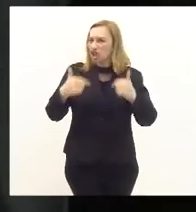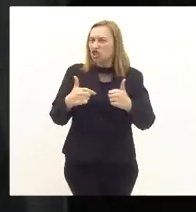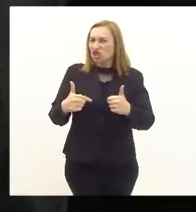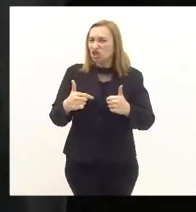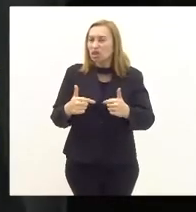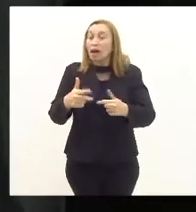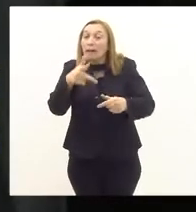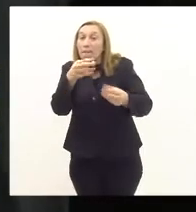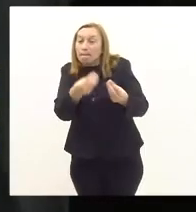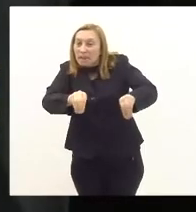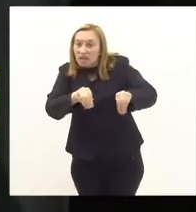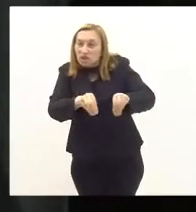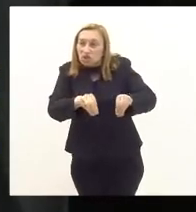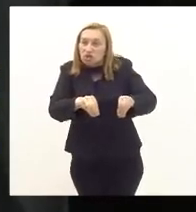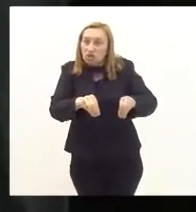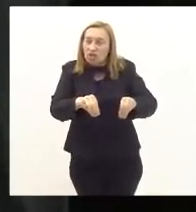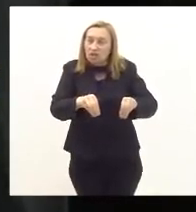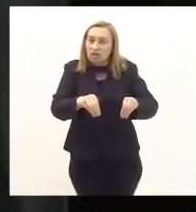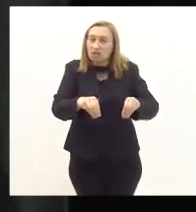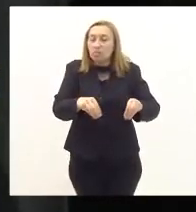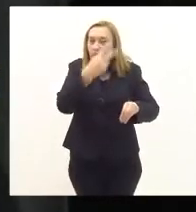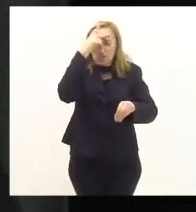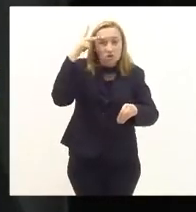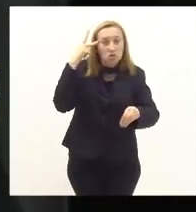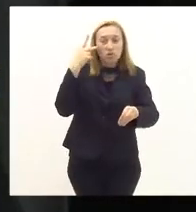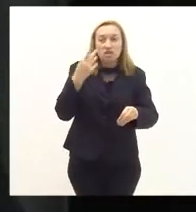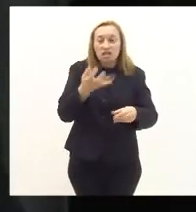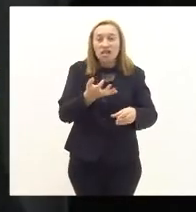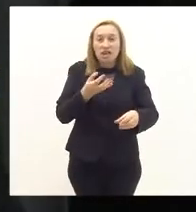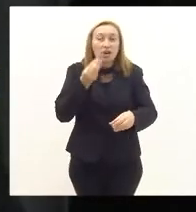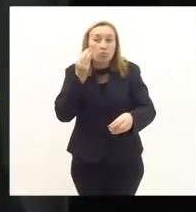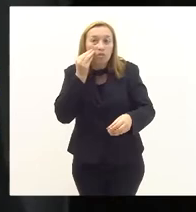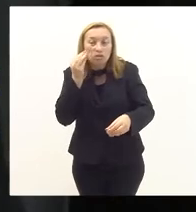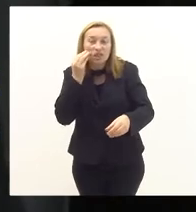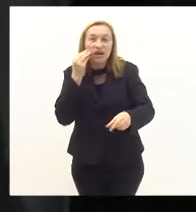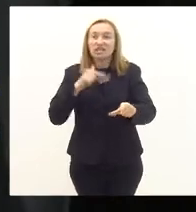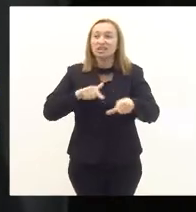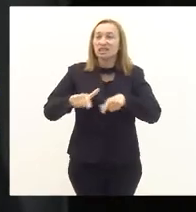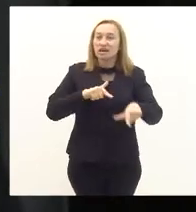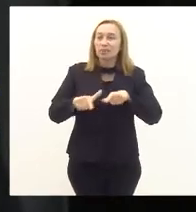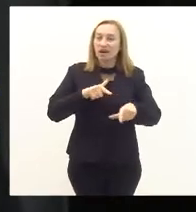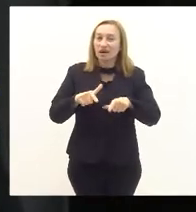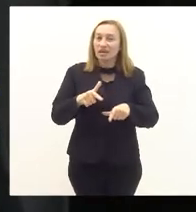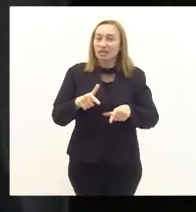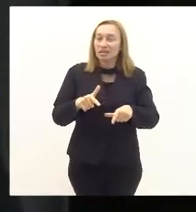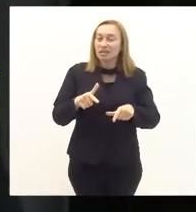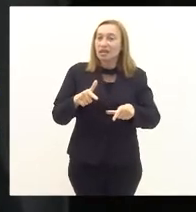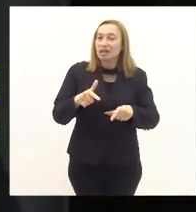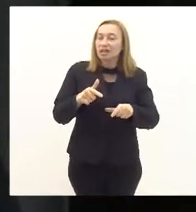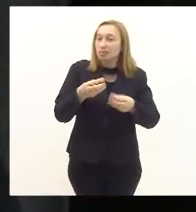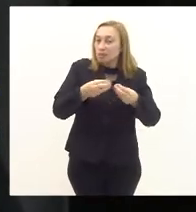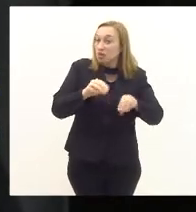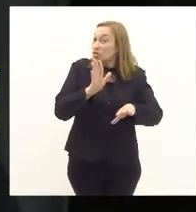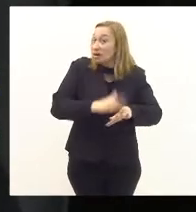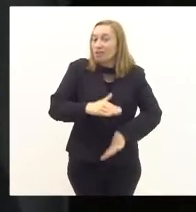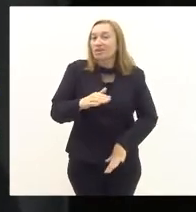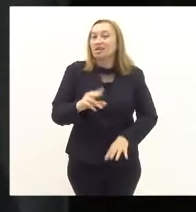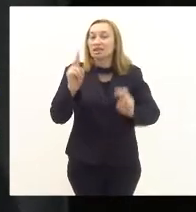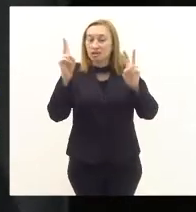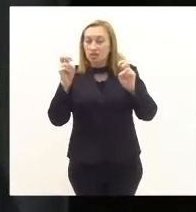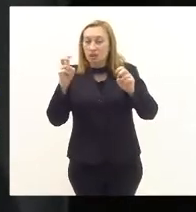acaba prejudicando candidatos que buscam a oportunidade de trabalho e agrava essa situação. E é